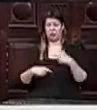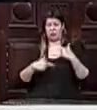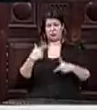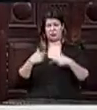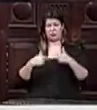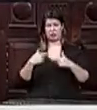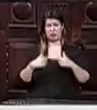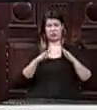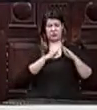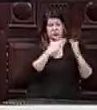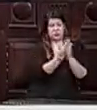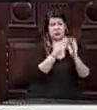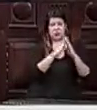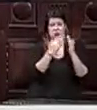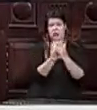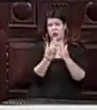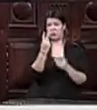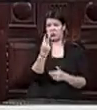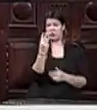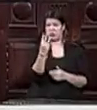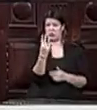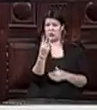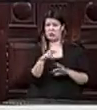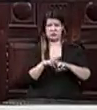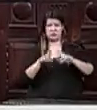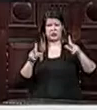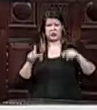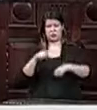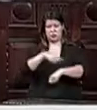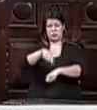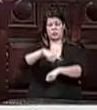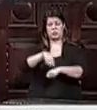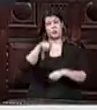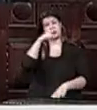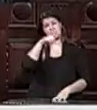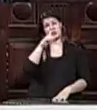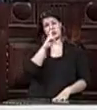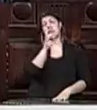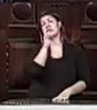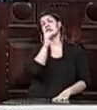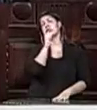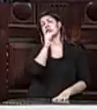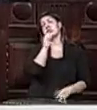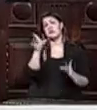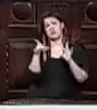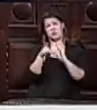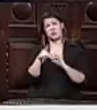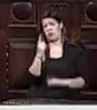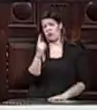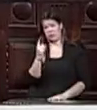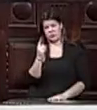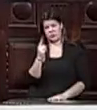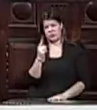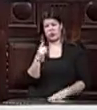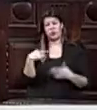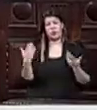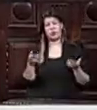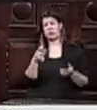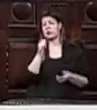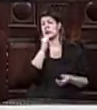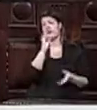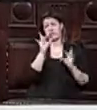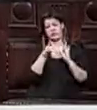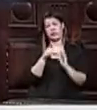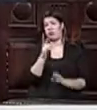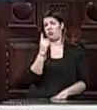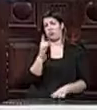em 2, 3, 4 escolas diferentes para compor horário, deputado Bruno Dauari, e sem se vincular a nenhuma a rigor, sem se vincular a nenhum projeto pedagógico,